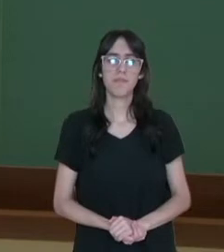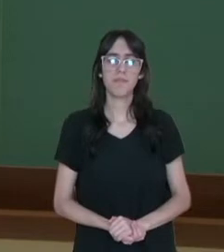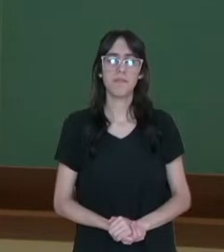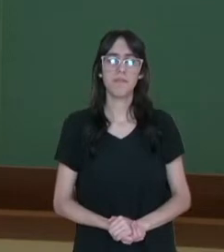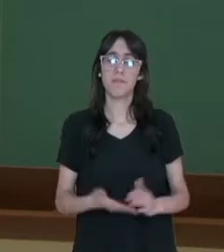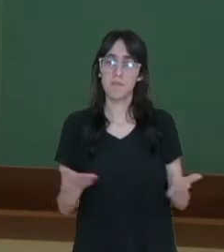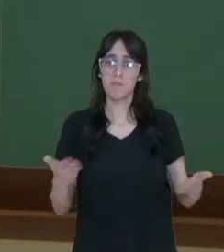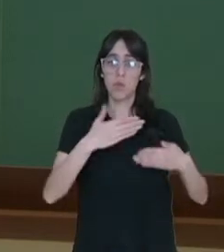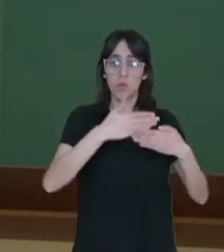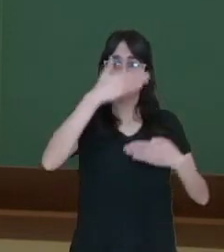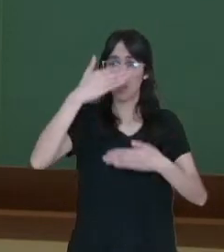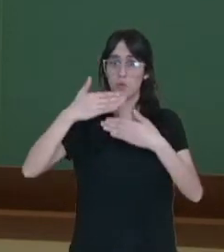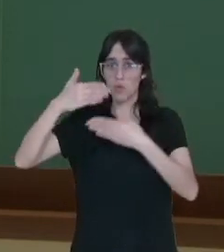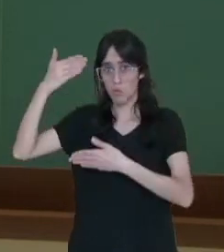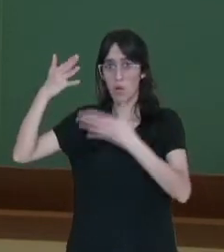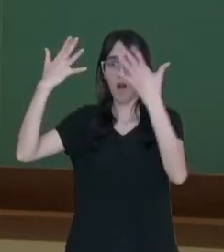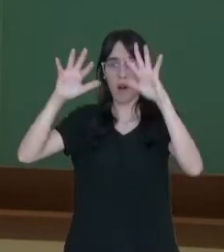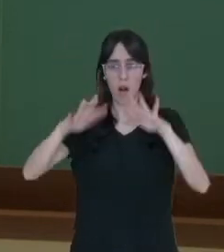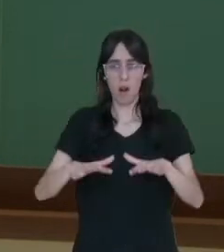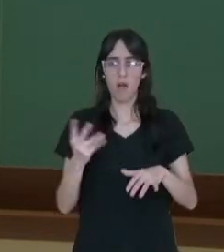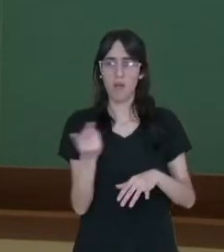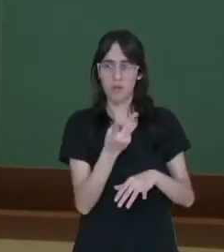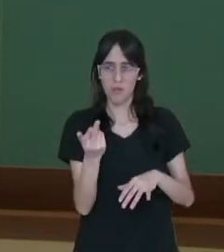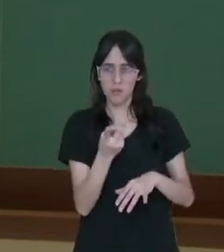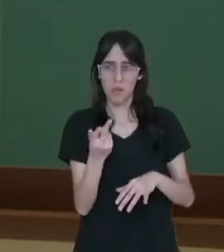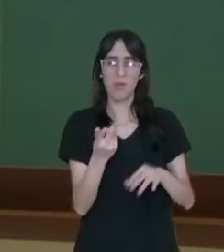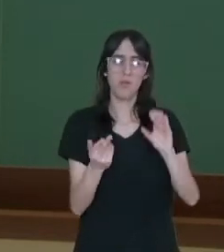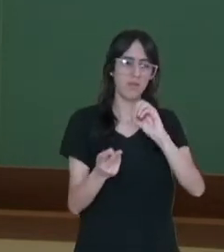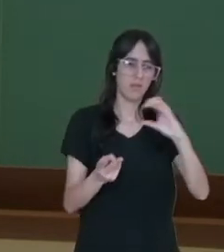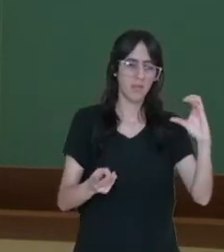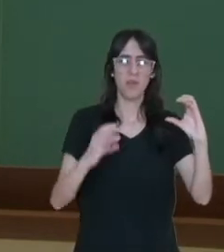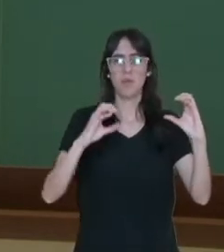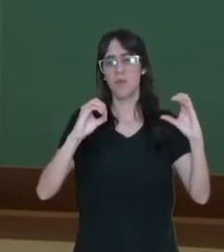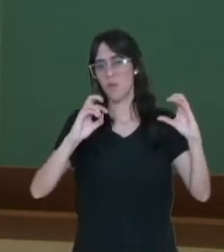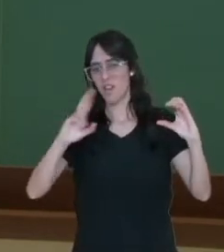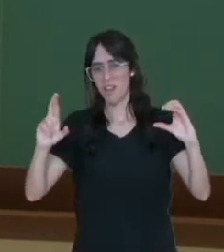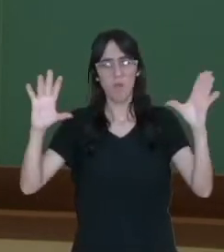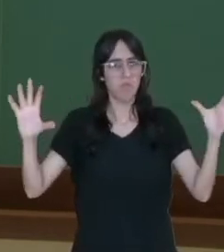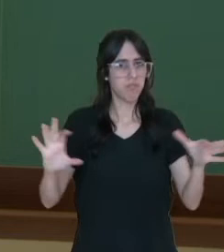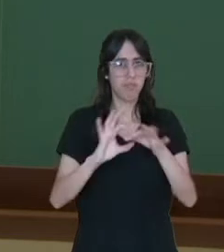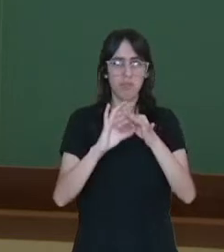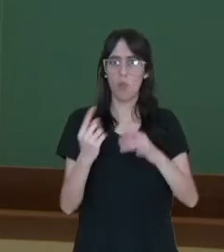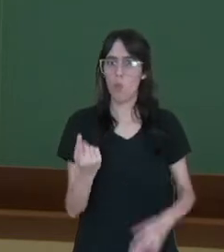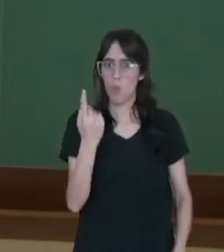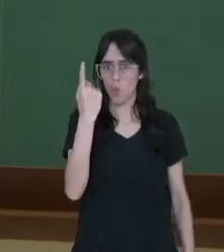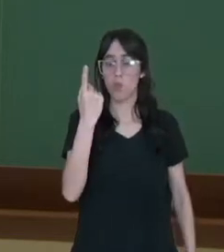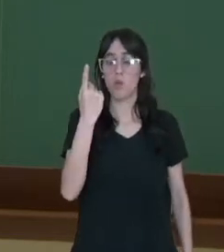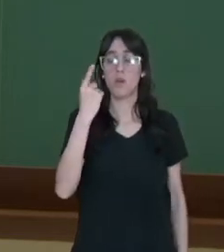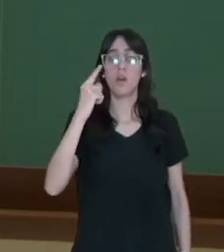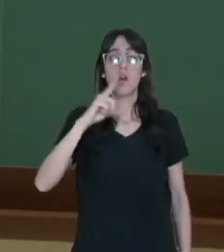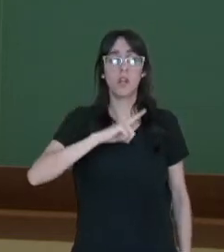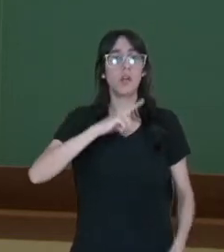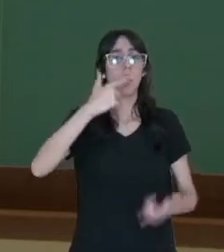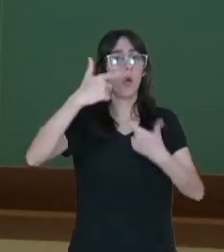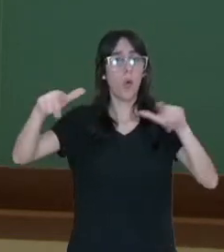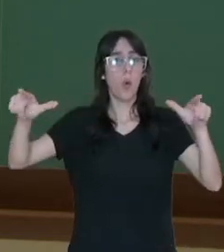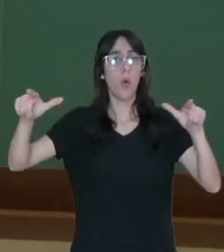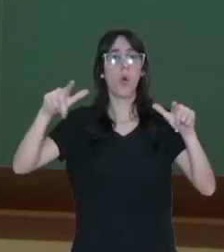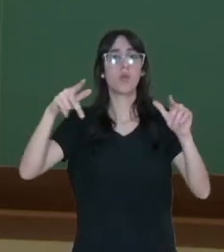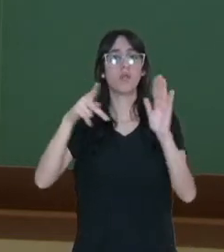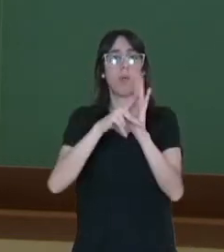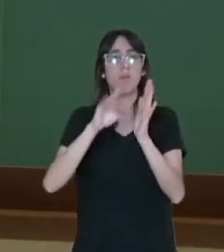queda do Muro de Berlim, da reunificação da Alemanha como uma só, outros regimes comunistas aí da